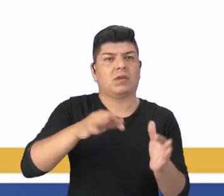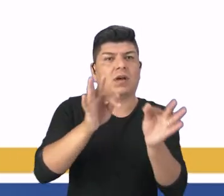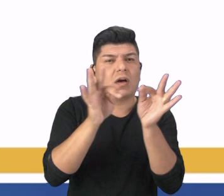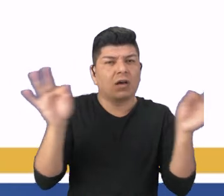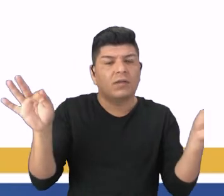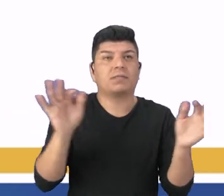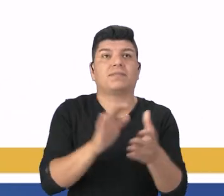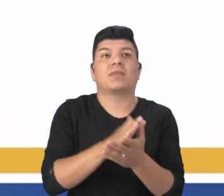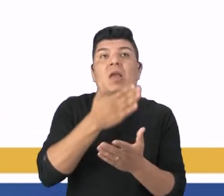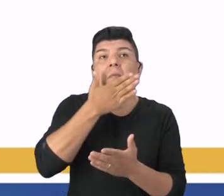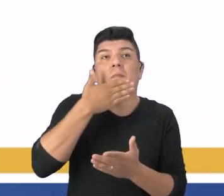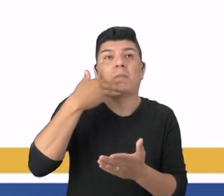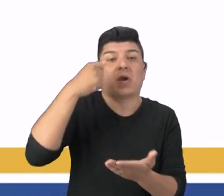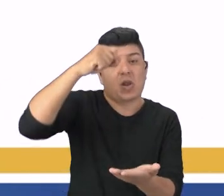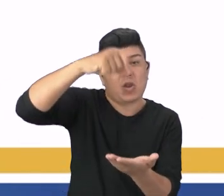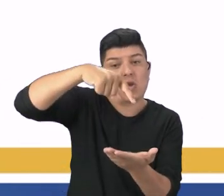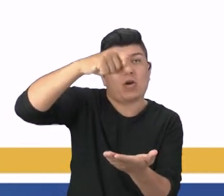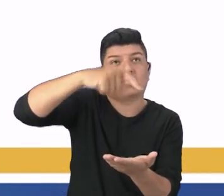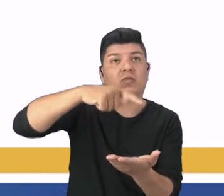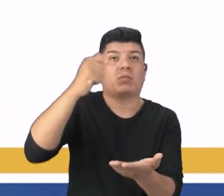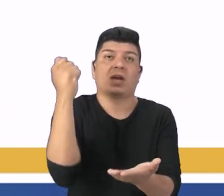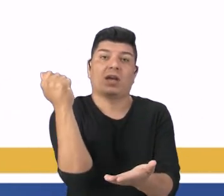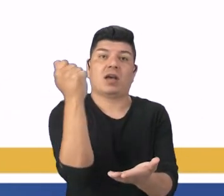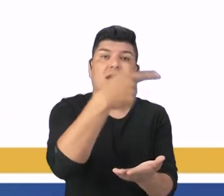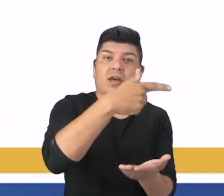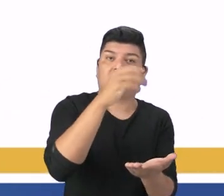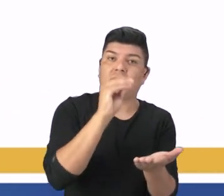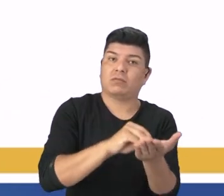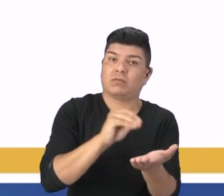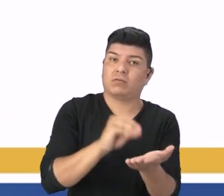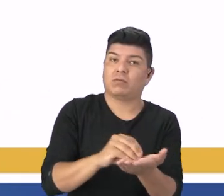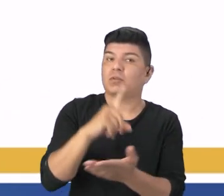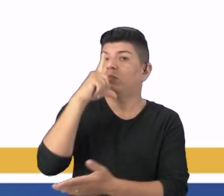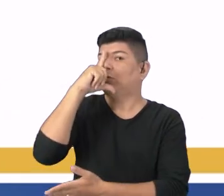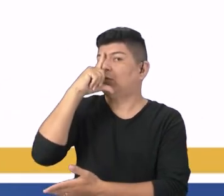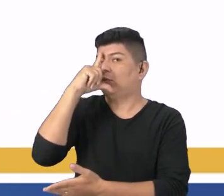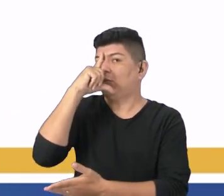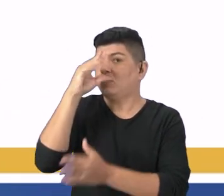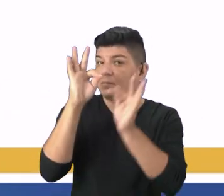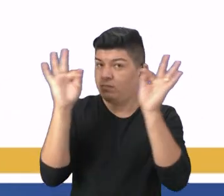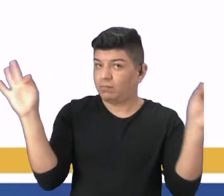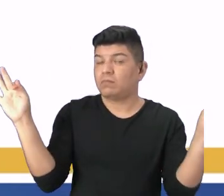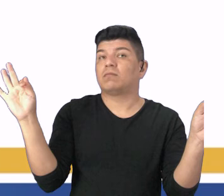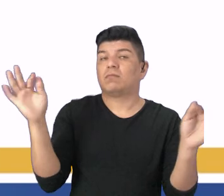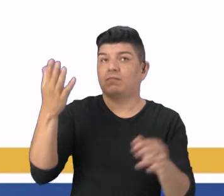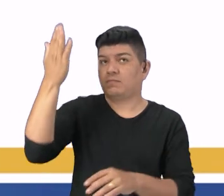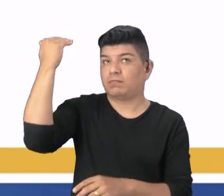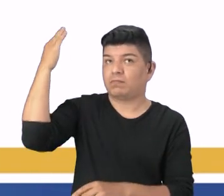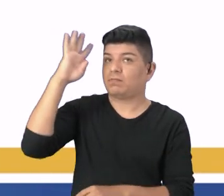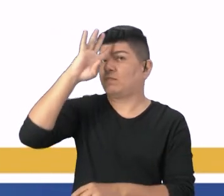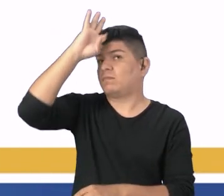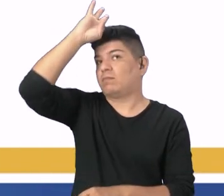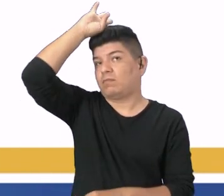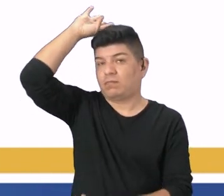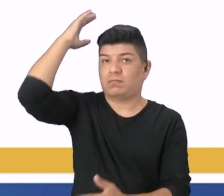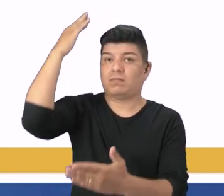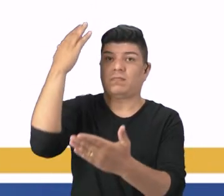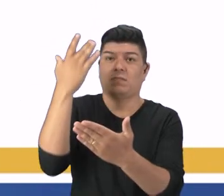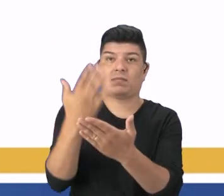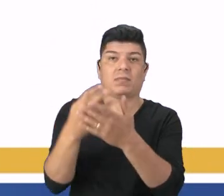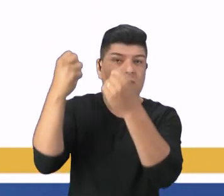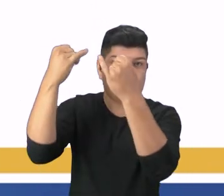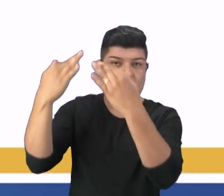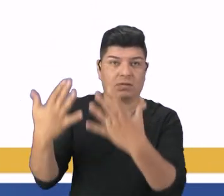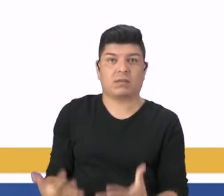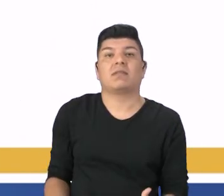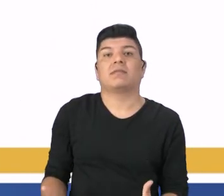aí. Melhor sobrar do que faltar. De origem latina, esse dito popular que vem desde os tempos romanos, acaba